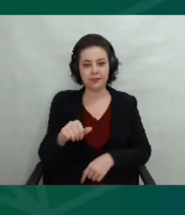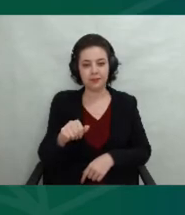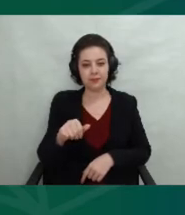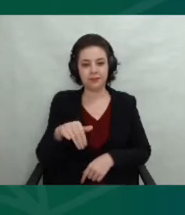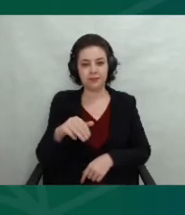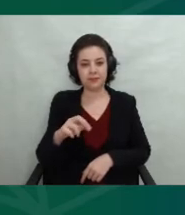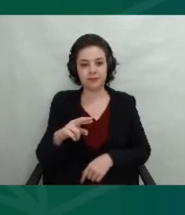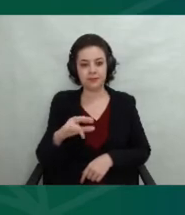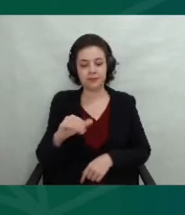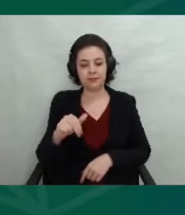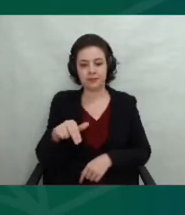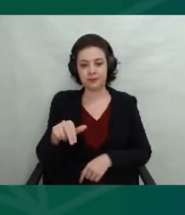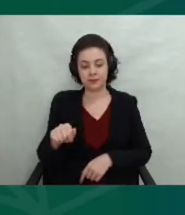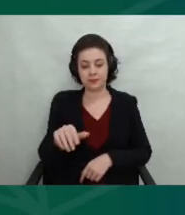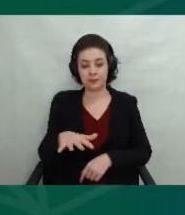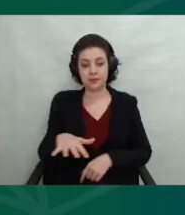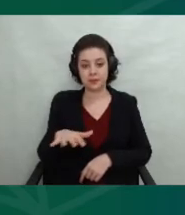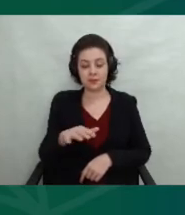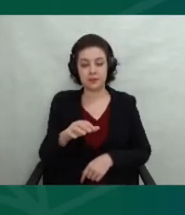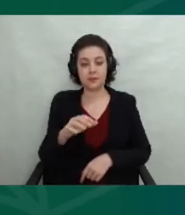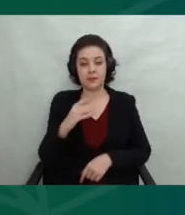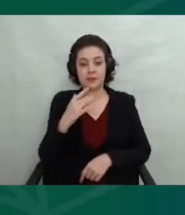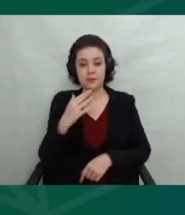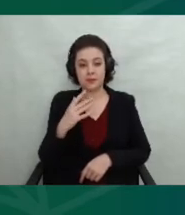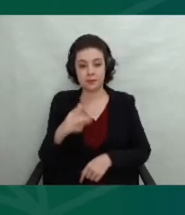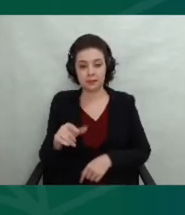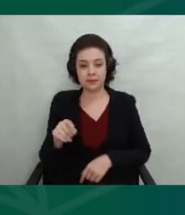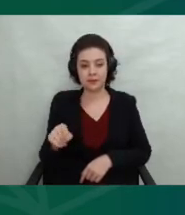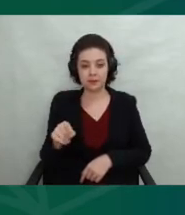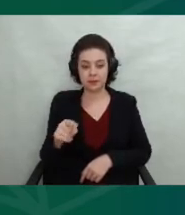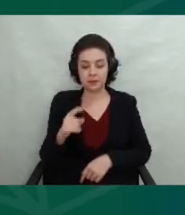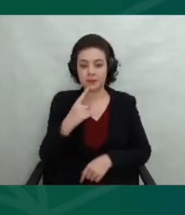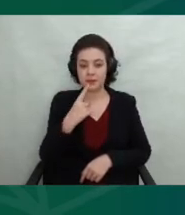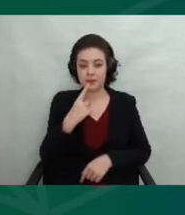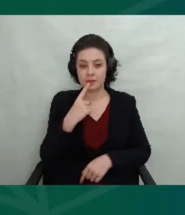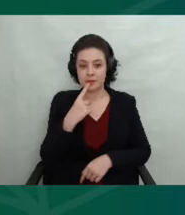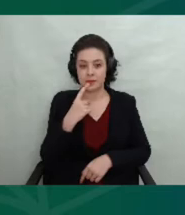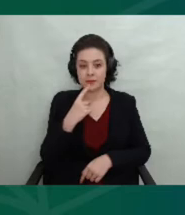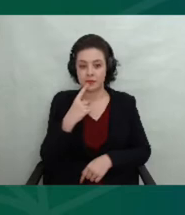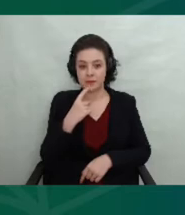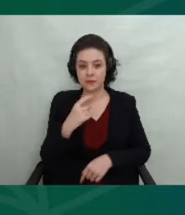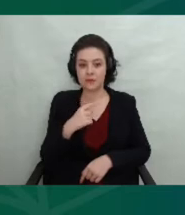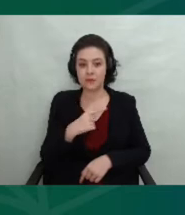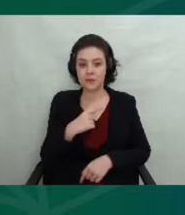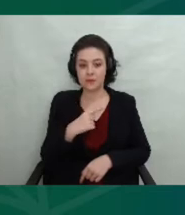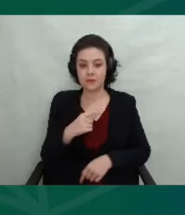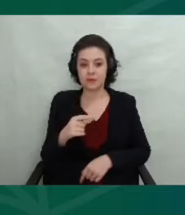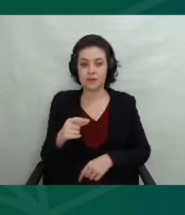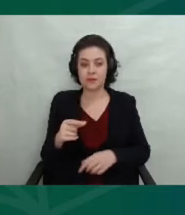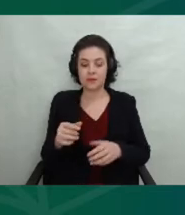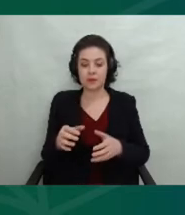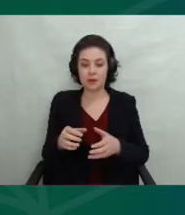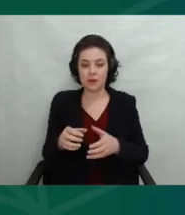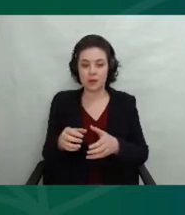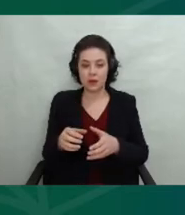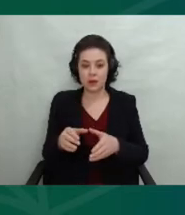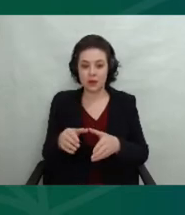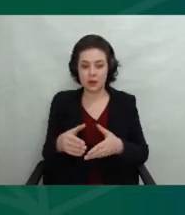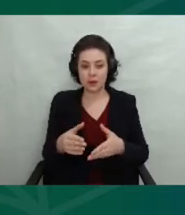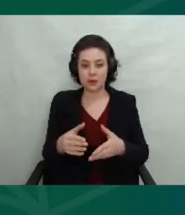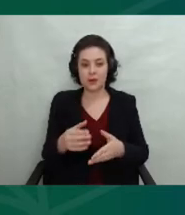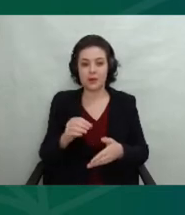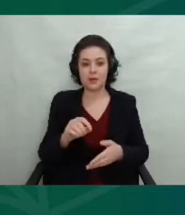corante de espécie Red One, que é um corante vermelho, era encontrado em concentrações próximas a